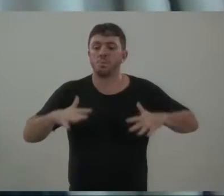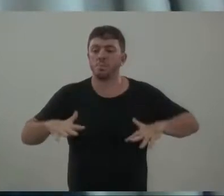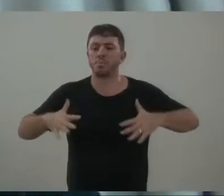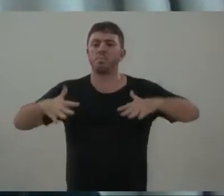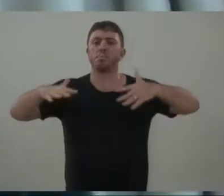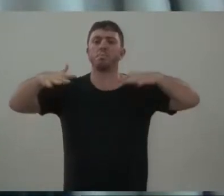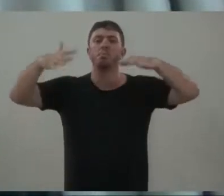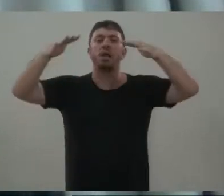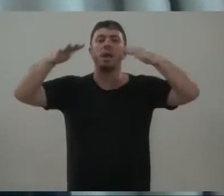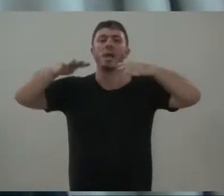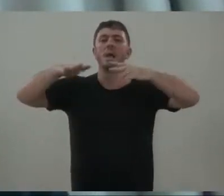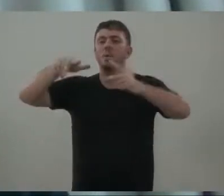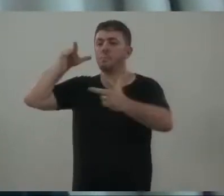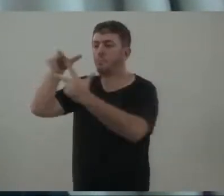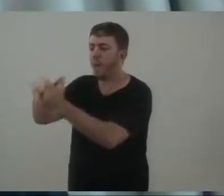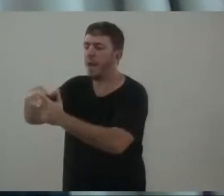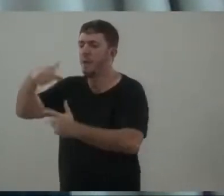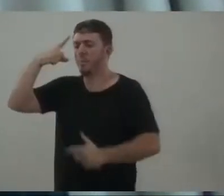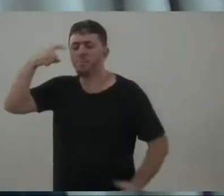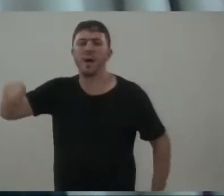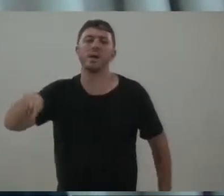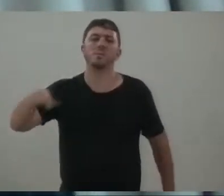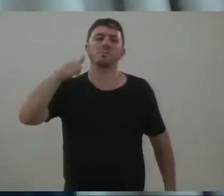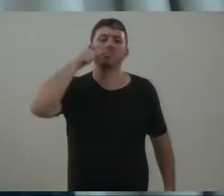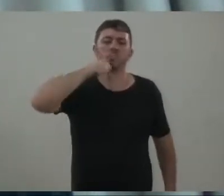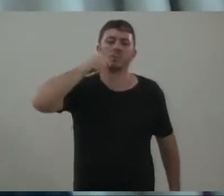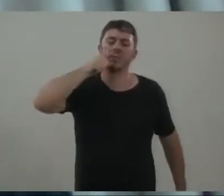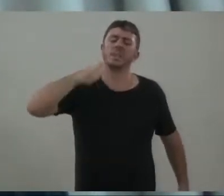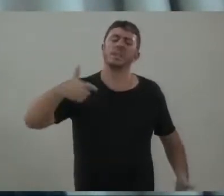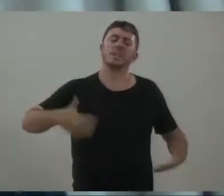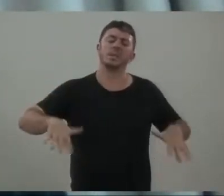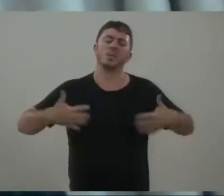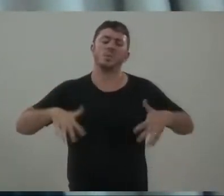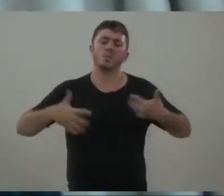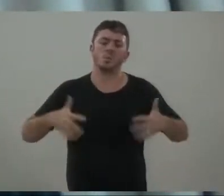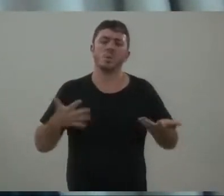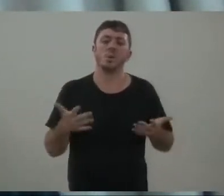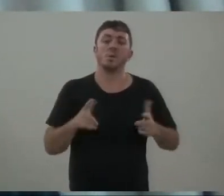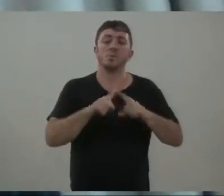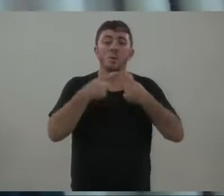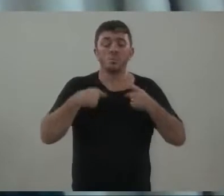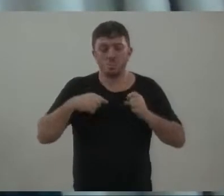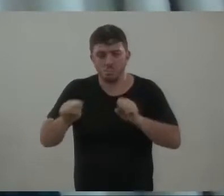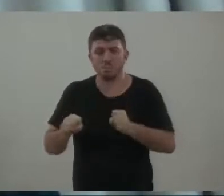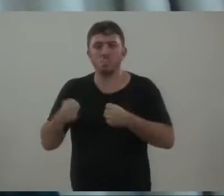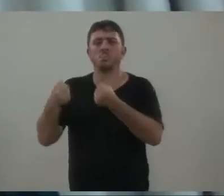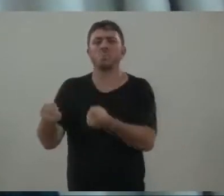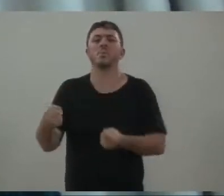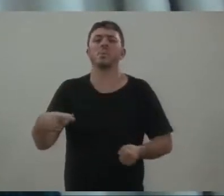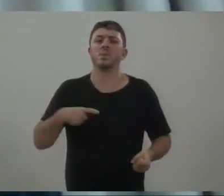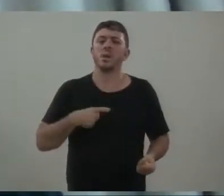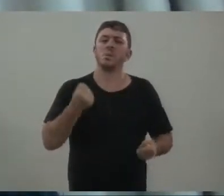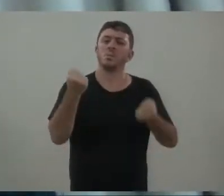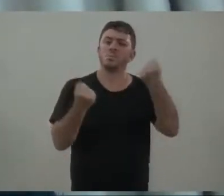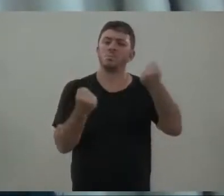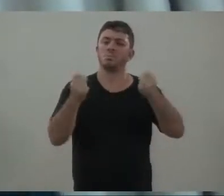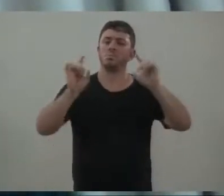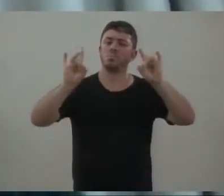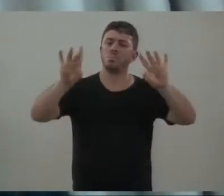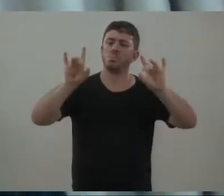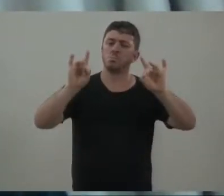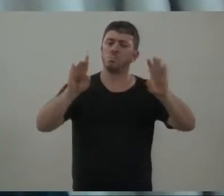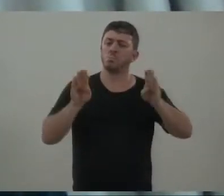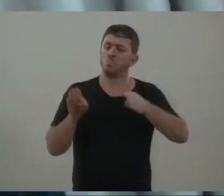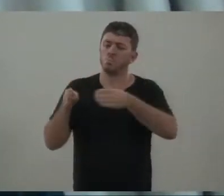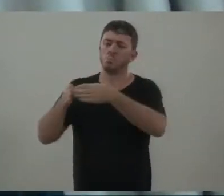atentarmos a esse tipo de crime, para que nós saímos na frente de outros municípios. Temos a viatura, temos uma viatura